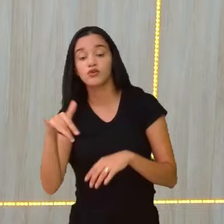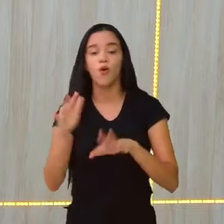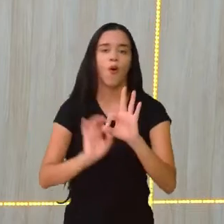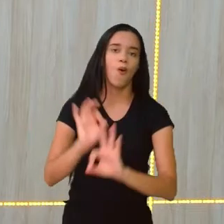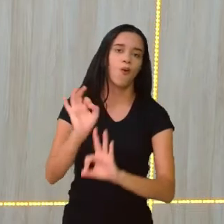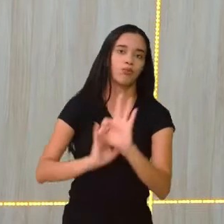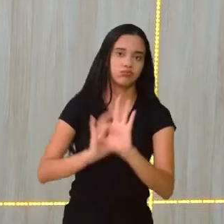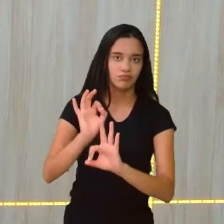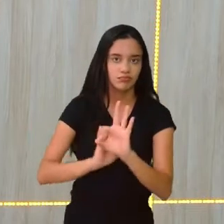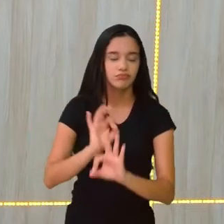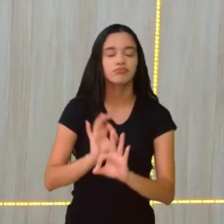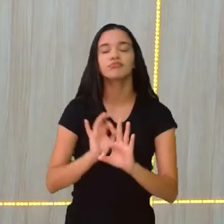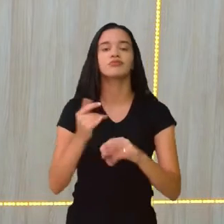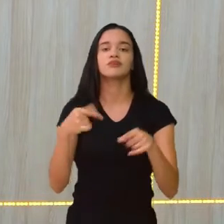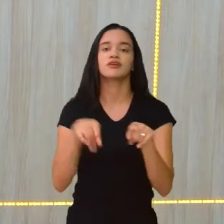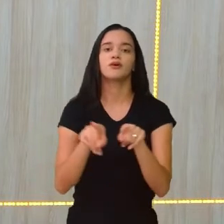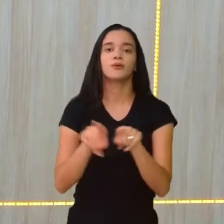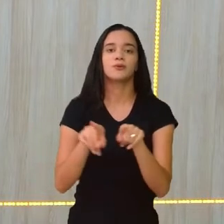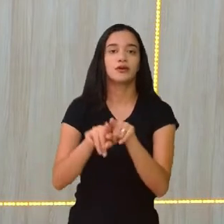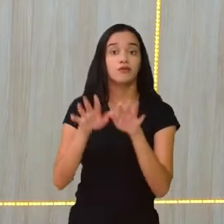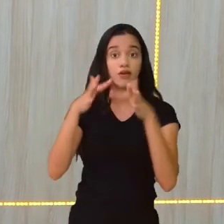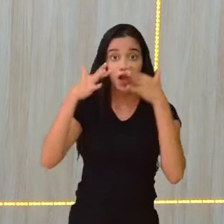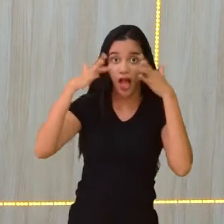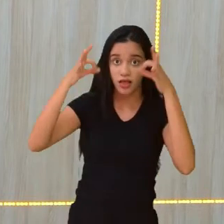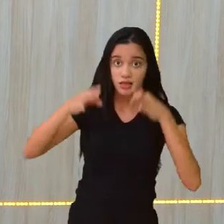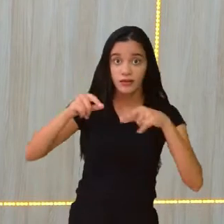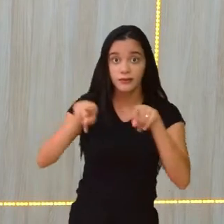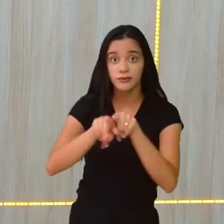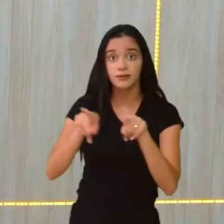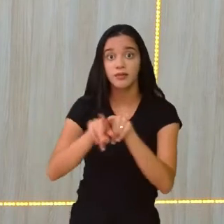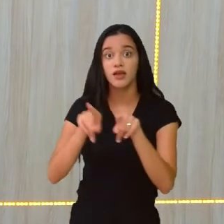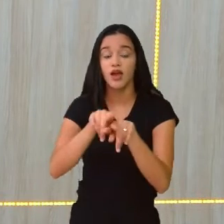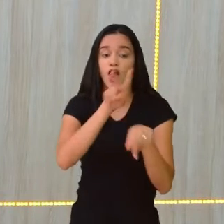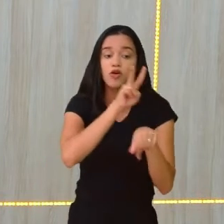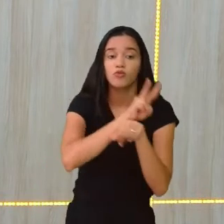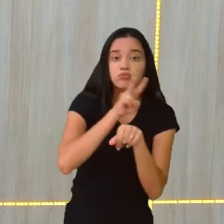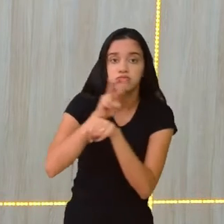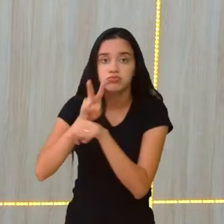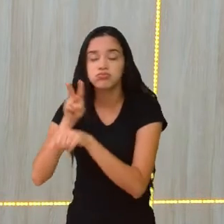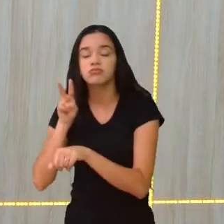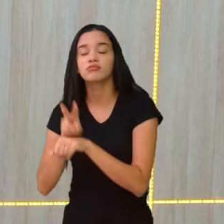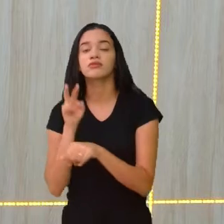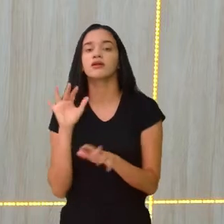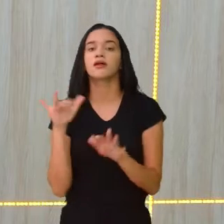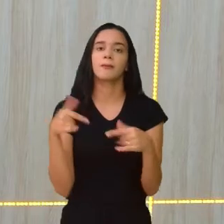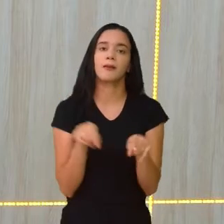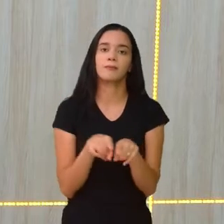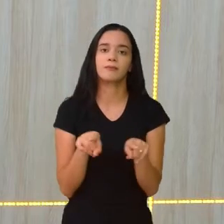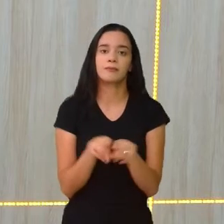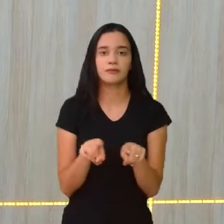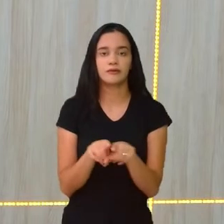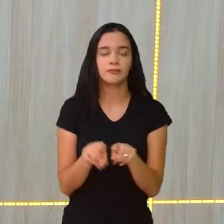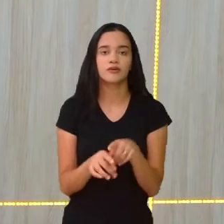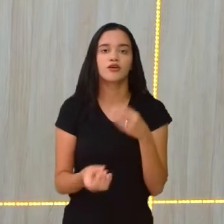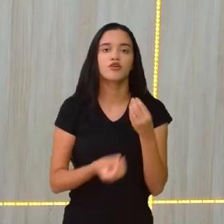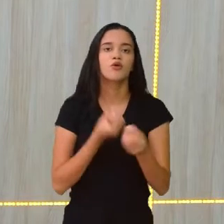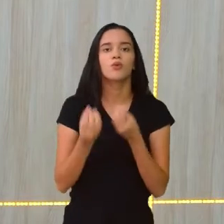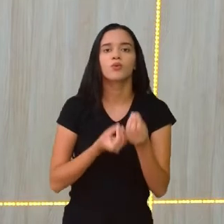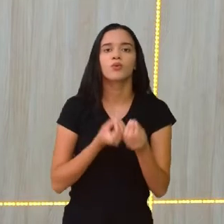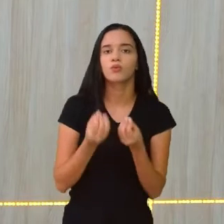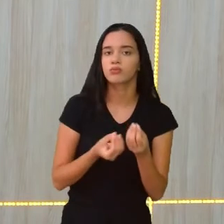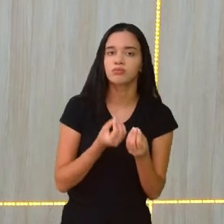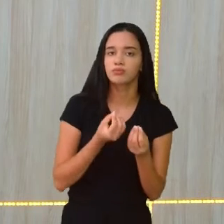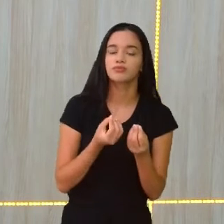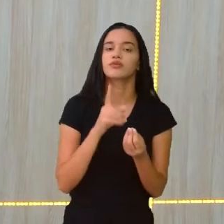que essas ONGs elas fiquem atentas também à fiscalização desse rio e como se está